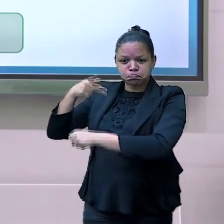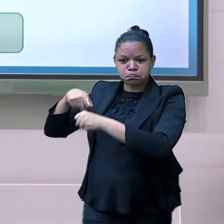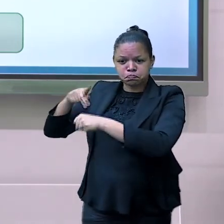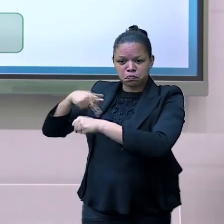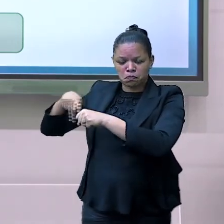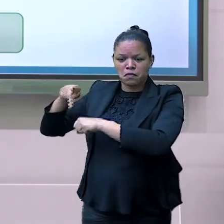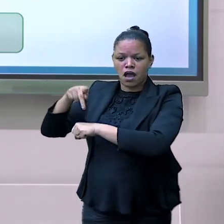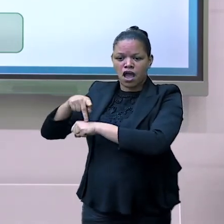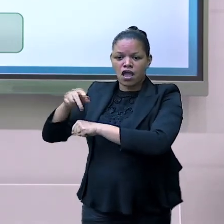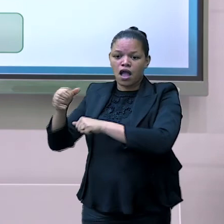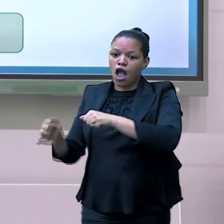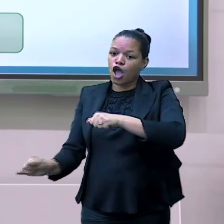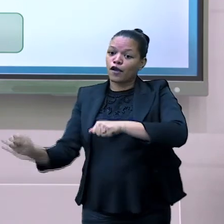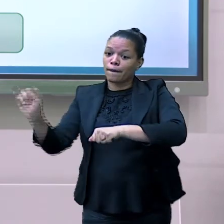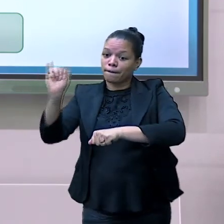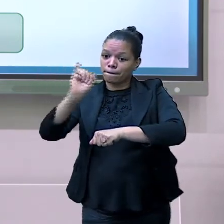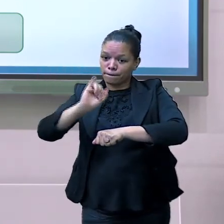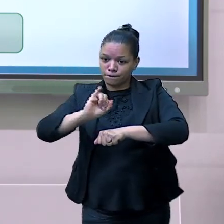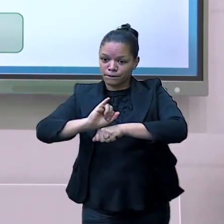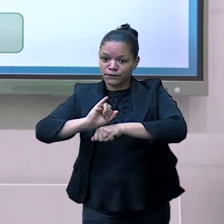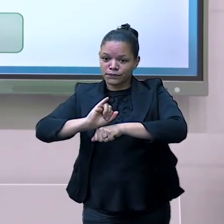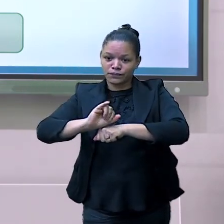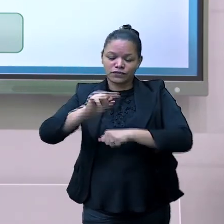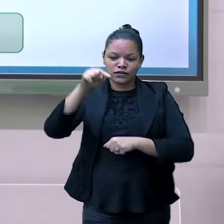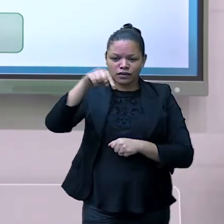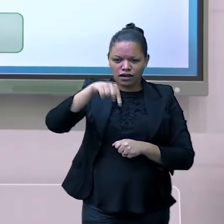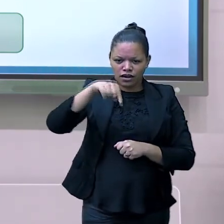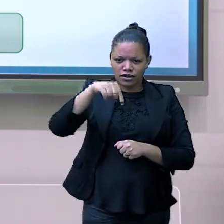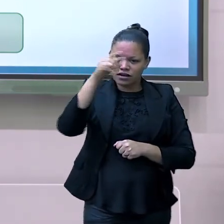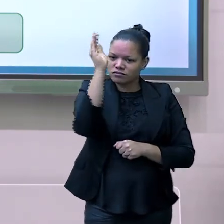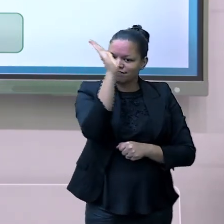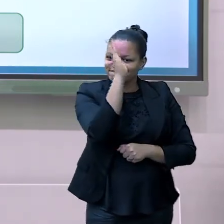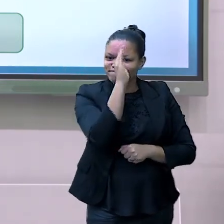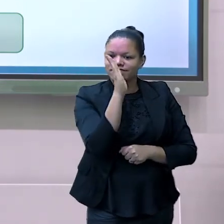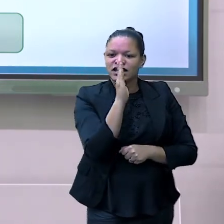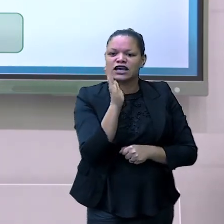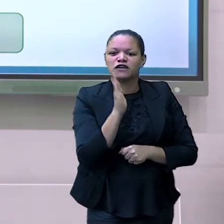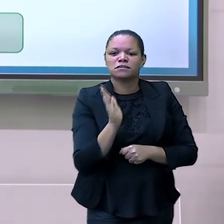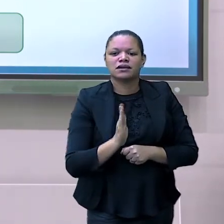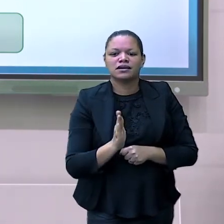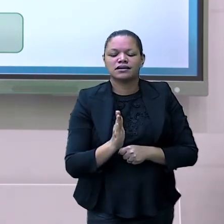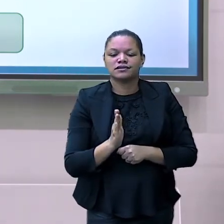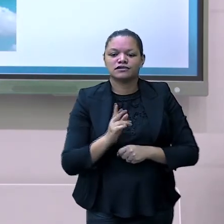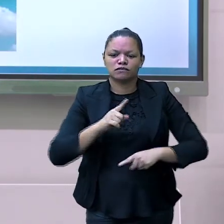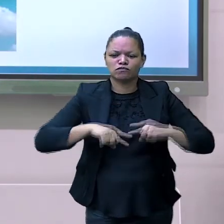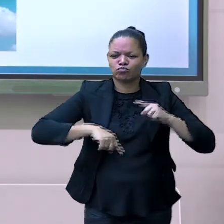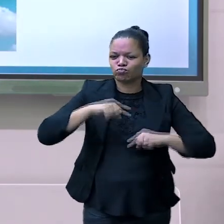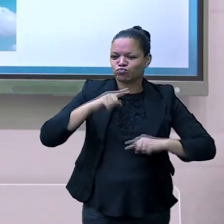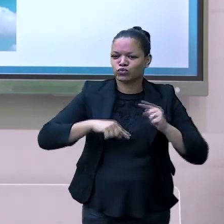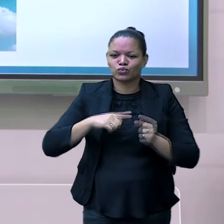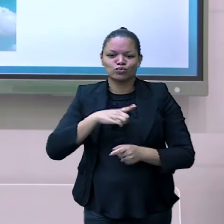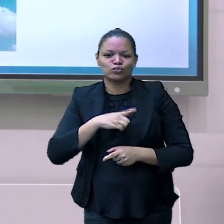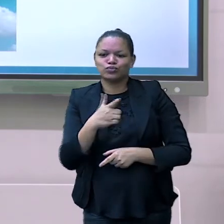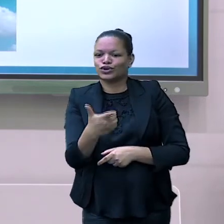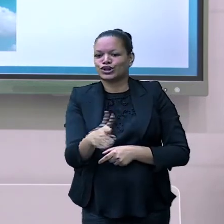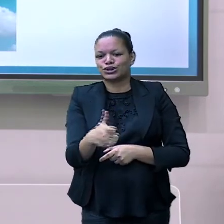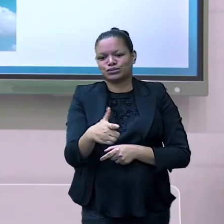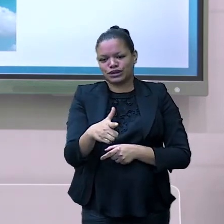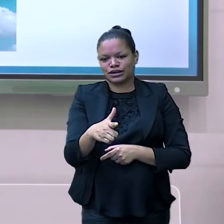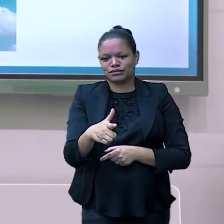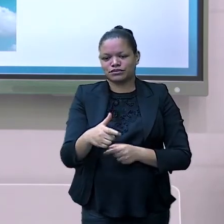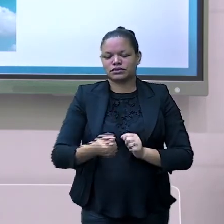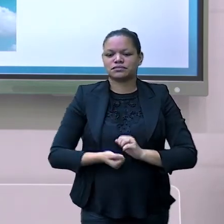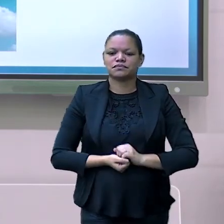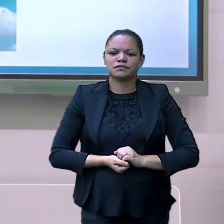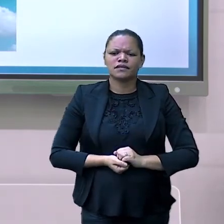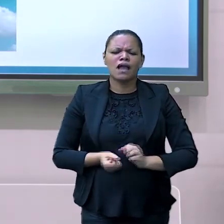o Brasil produtos que aqui nós não praticamos, nós não produzimos com grande escala. E para finalizar